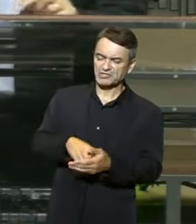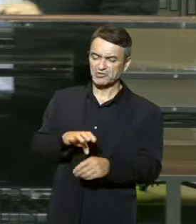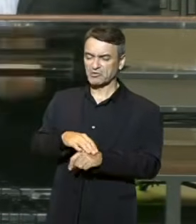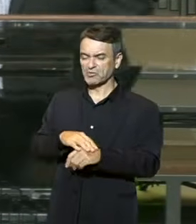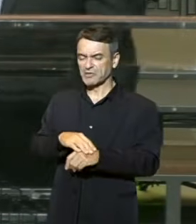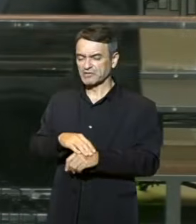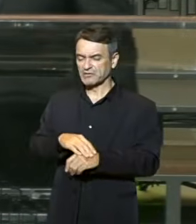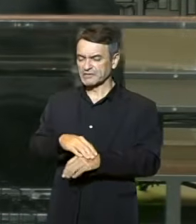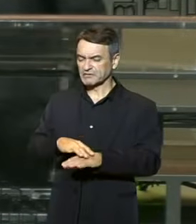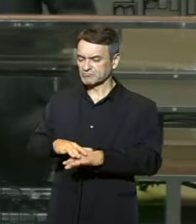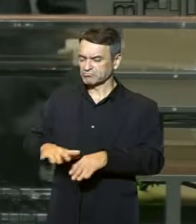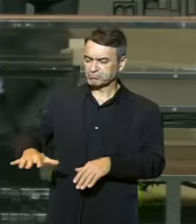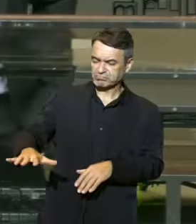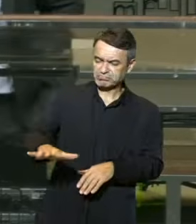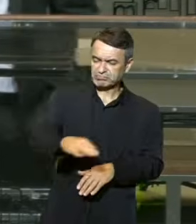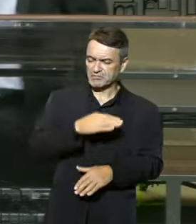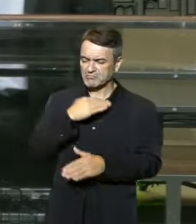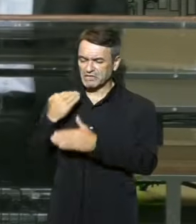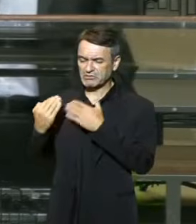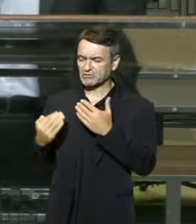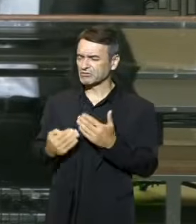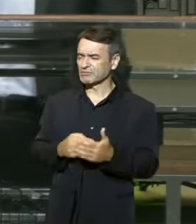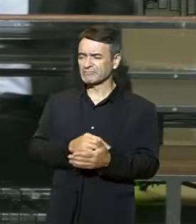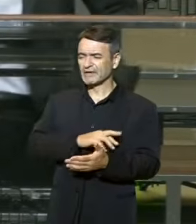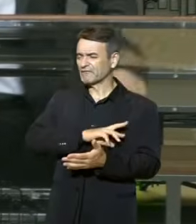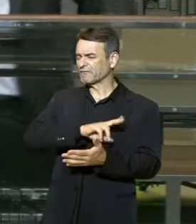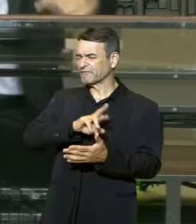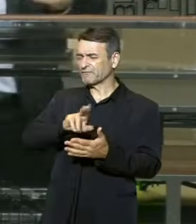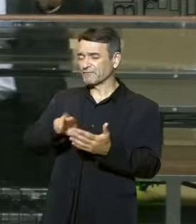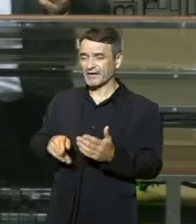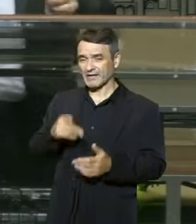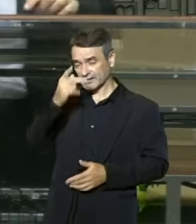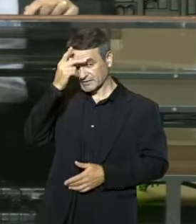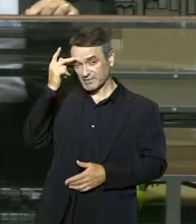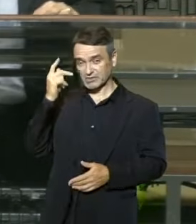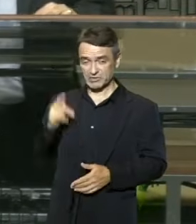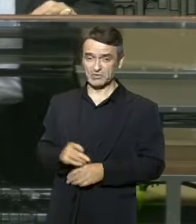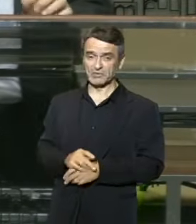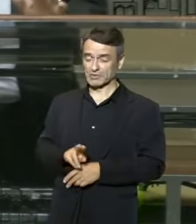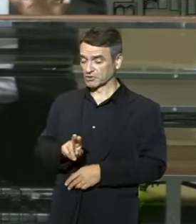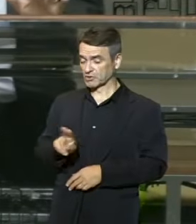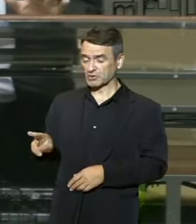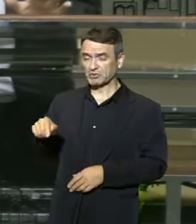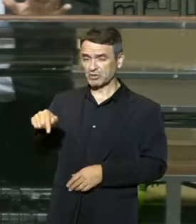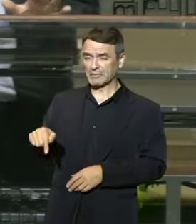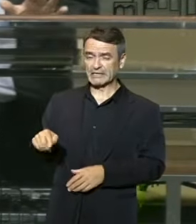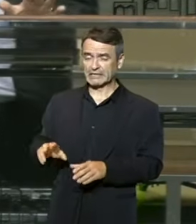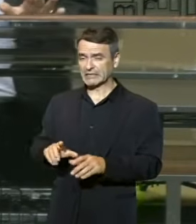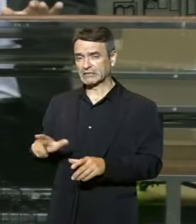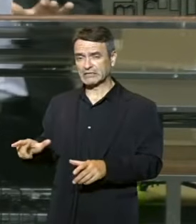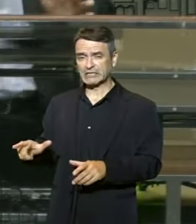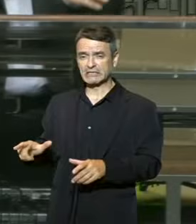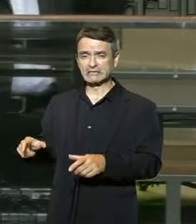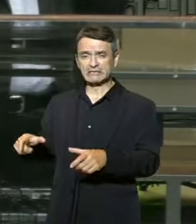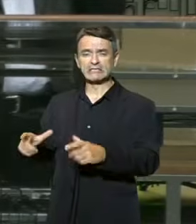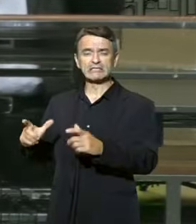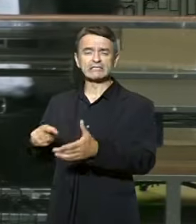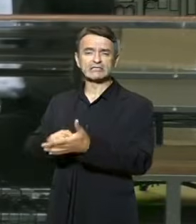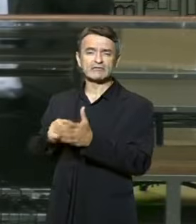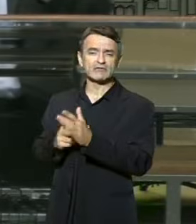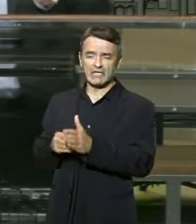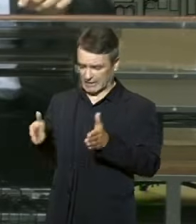epidemia que matou muita gente. E por isso puseram naquele lugar o nome de Kibroth Hatavá, que quer dizer